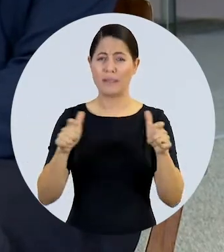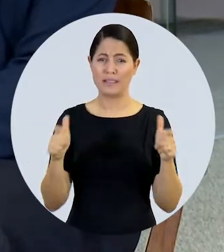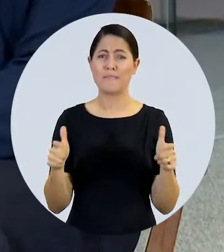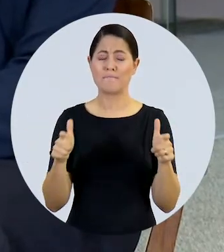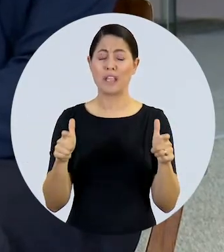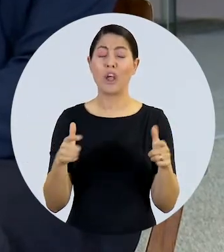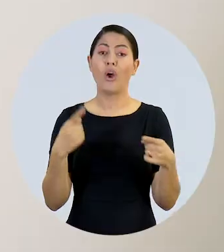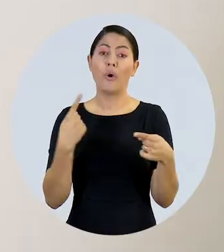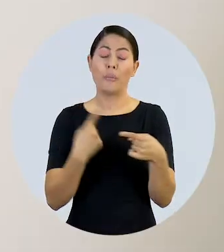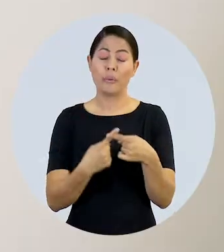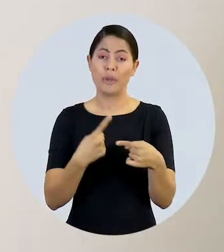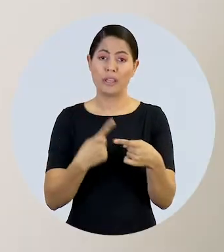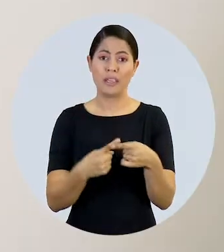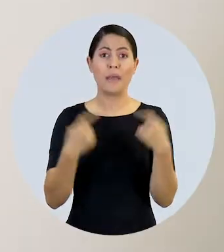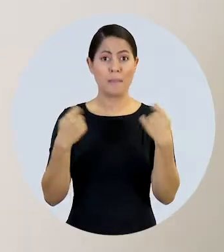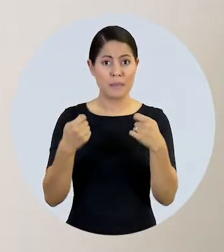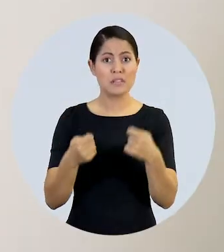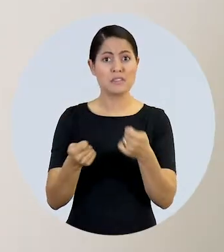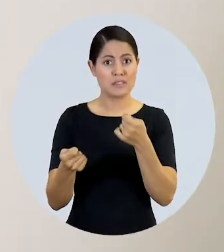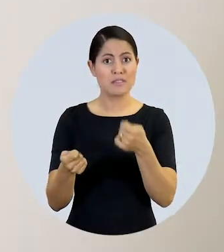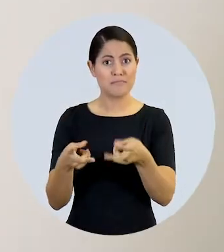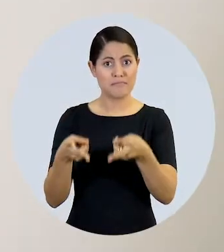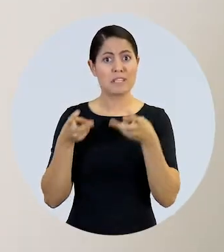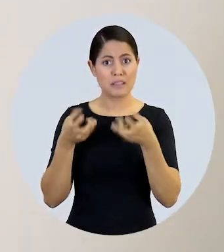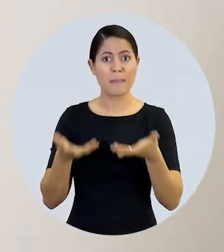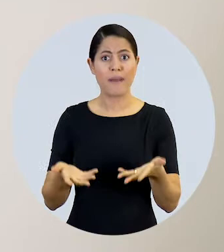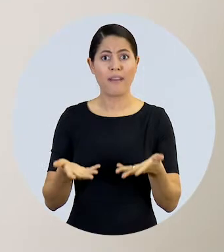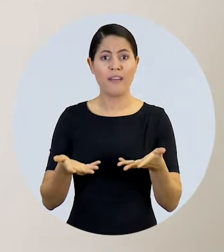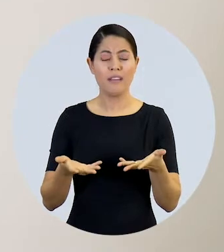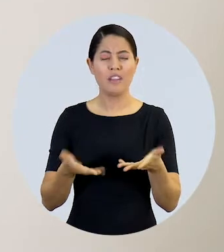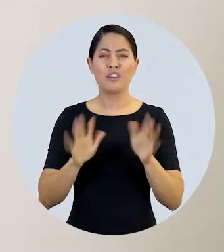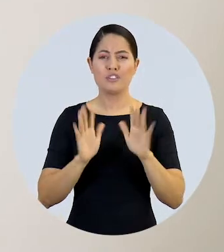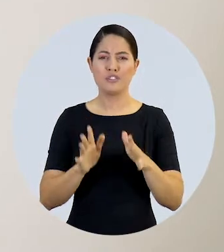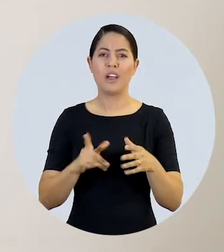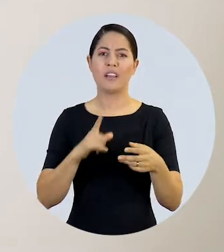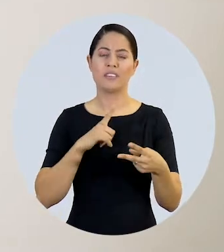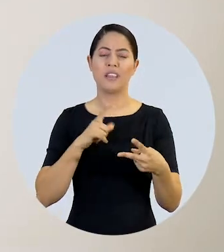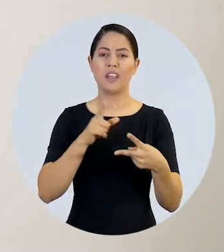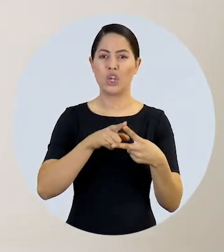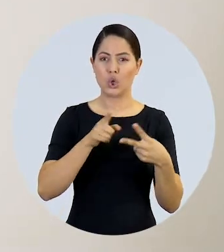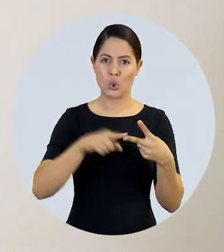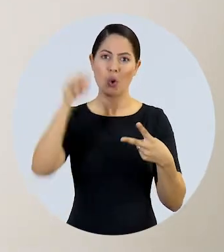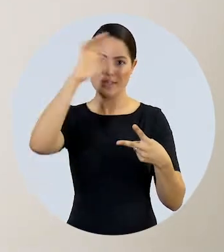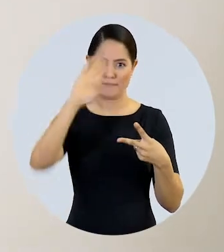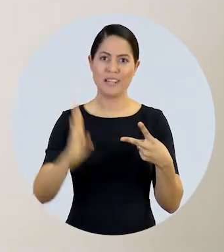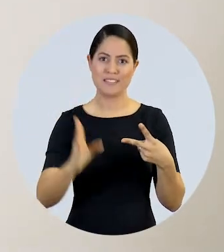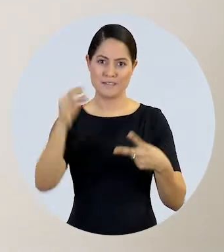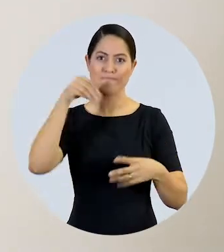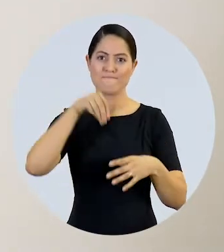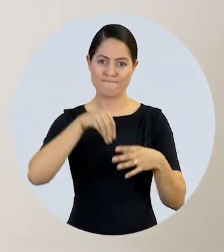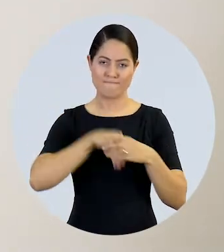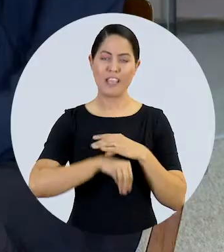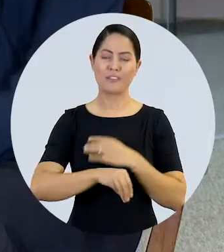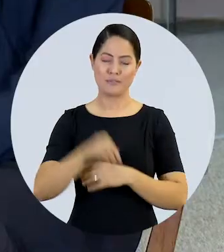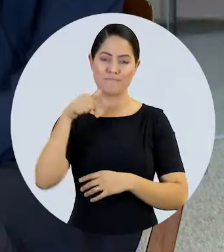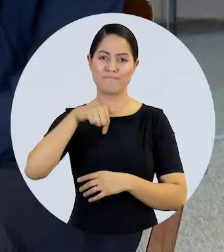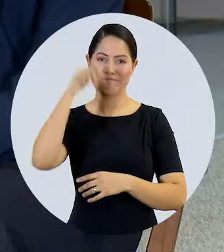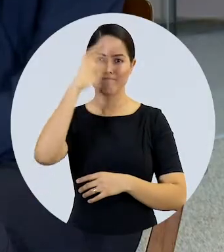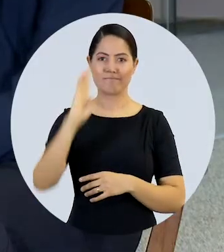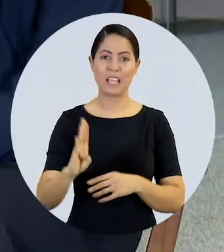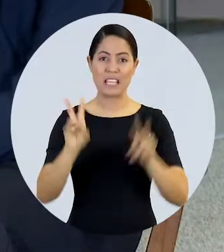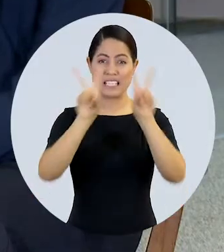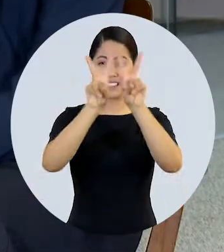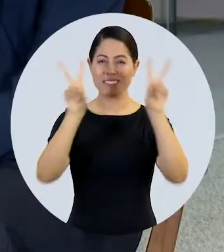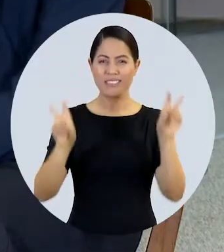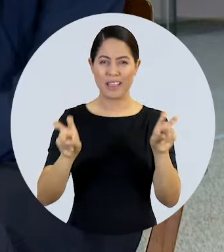vez mais. Porque, como eu abordei, a gente vive em 2 Brasis, né? Então, a questão racial,